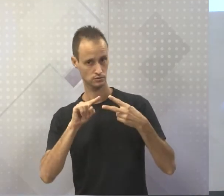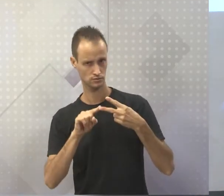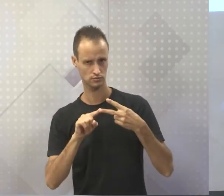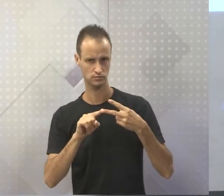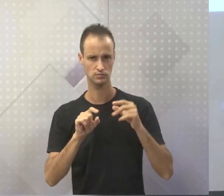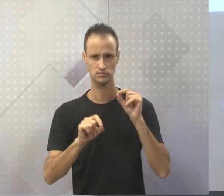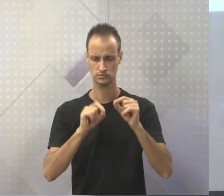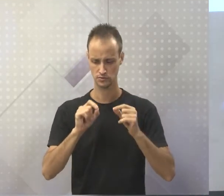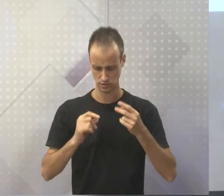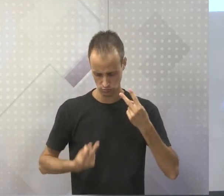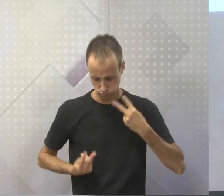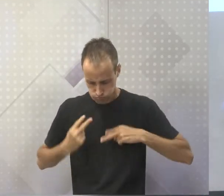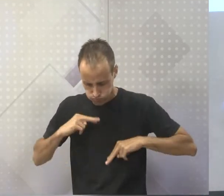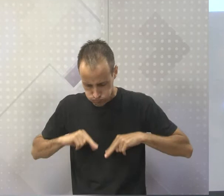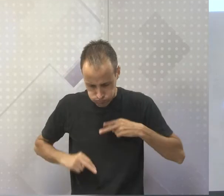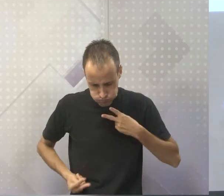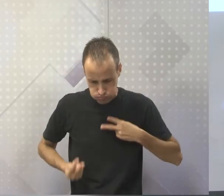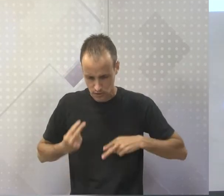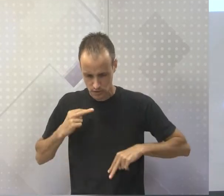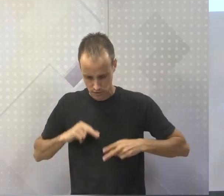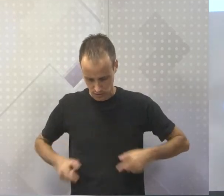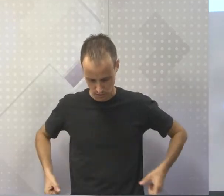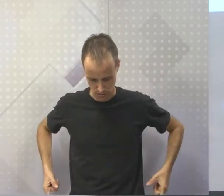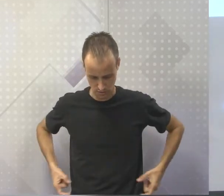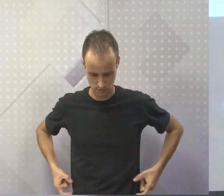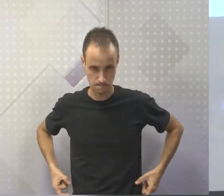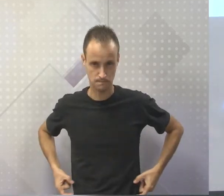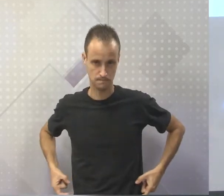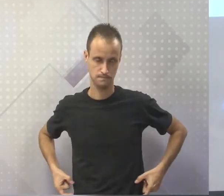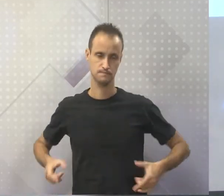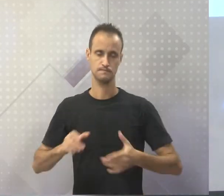de metabolismo das suprarrenais.